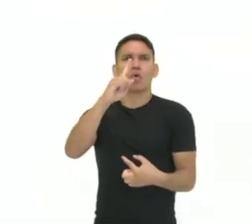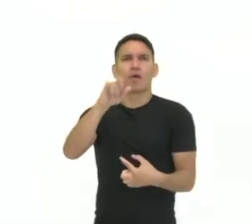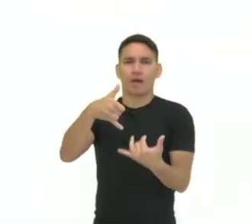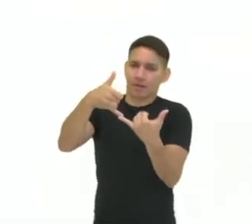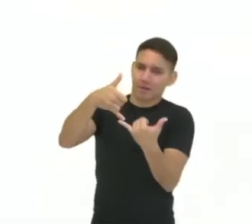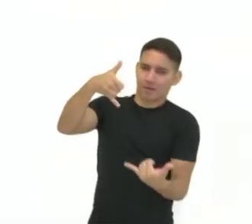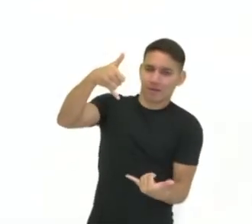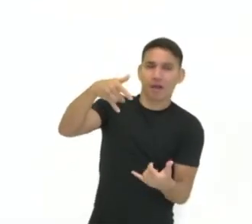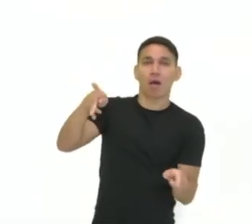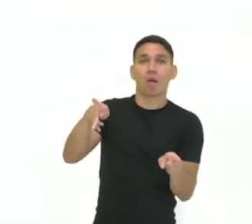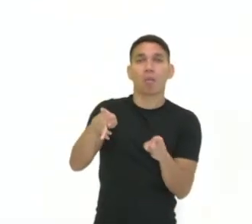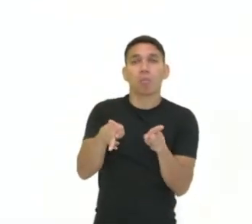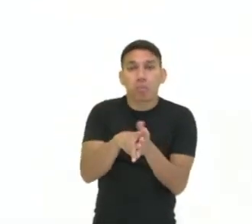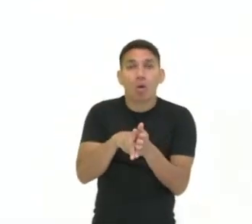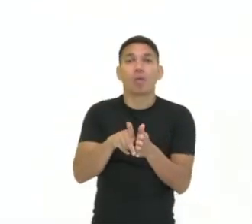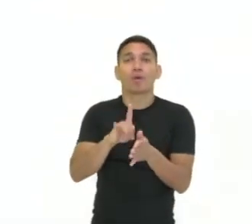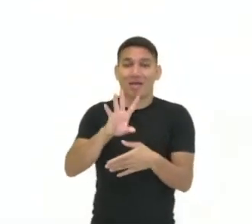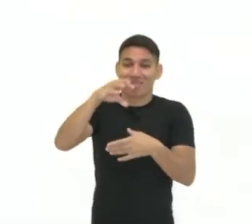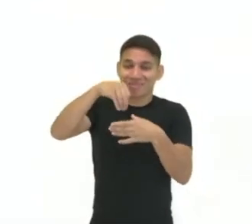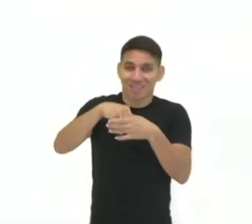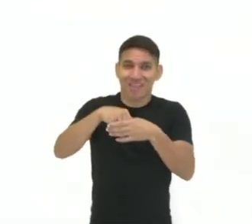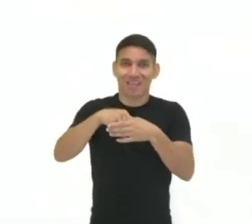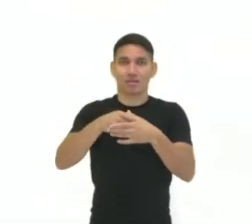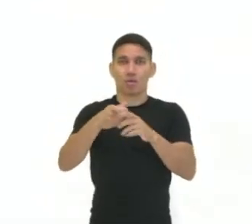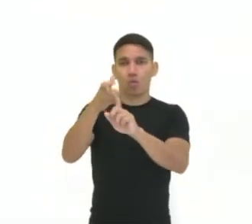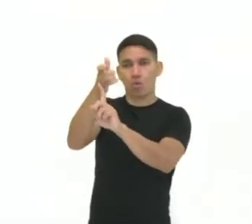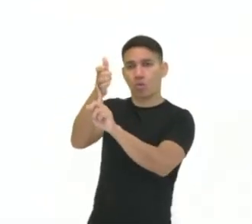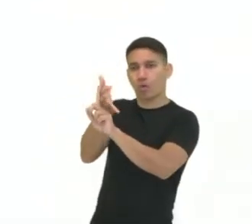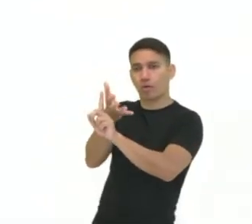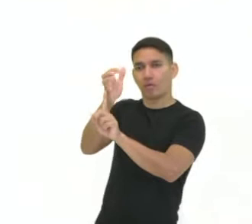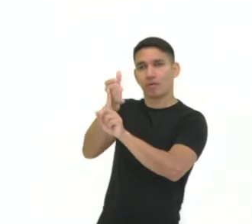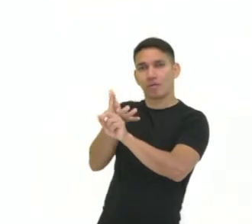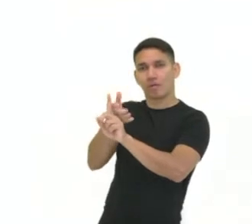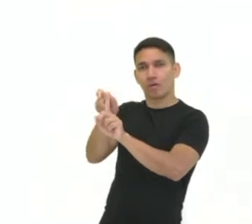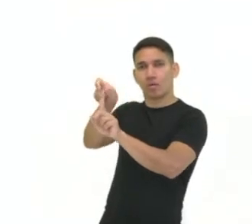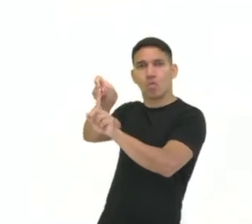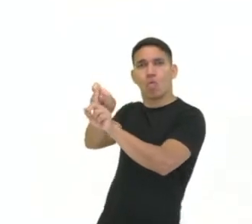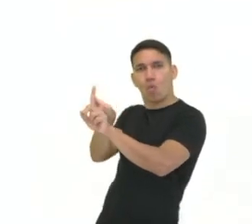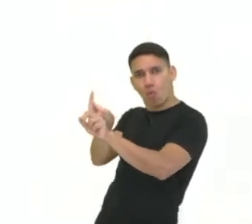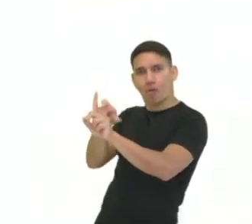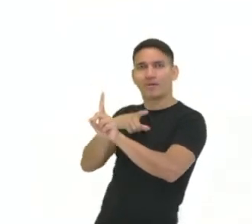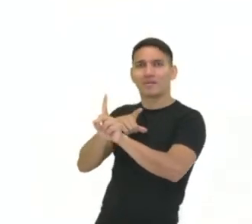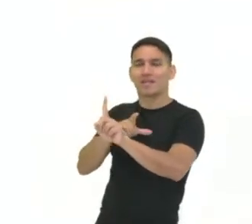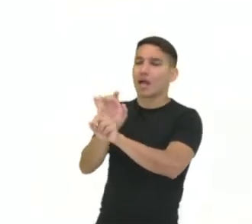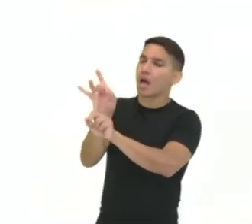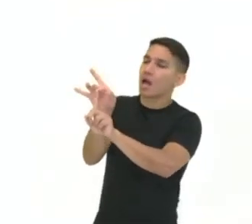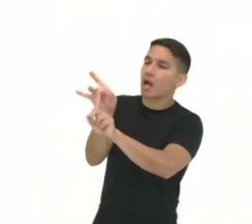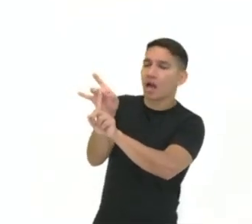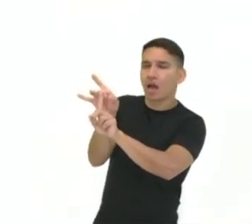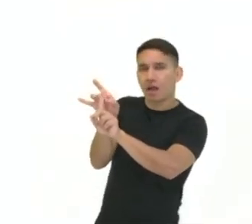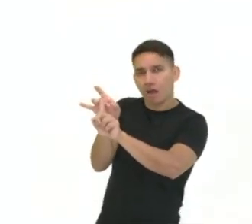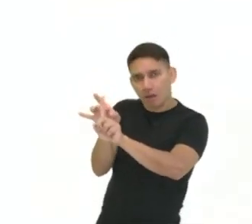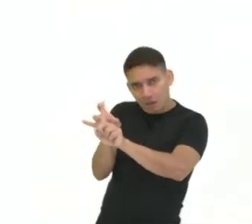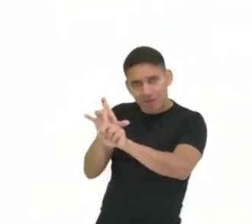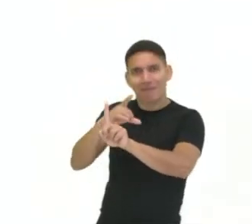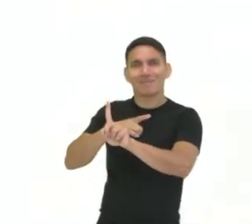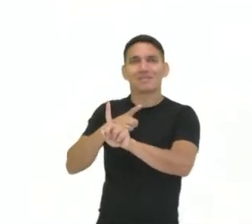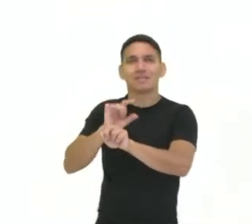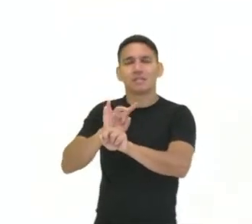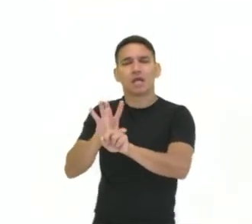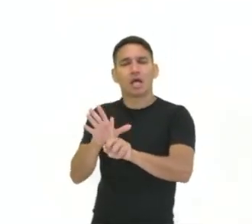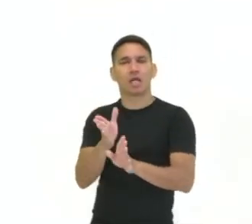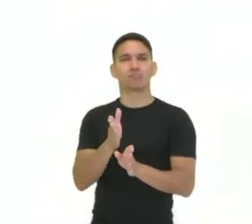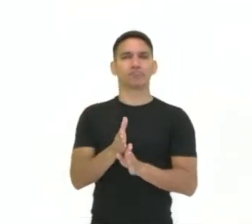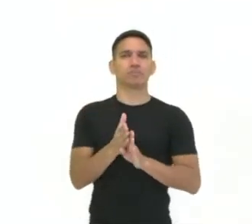fica alojado dentro da nossa coluna, cujas vértebras conferem o quê? Estabilidade a